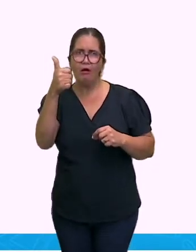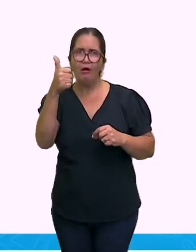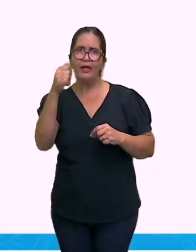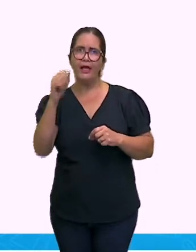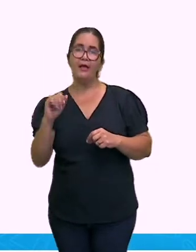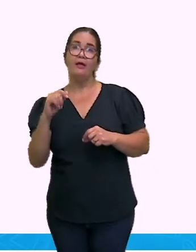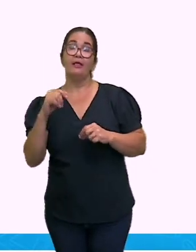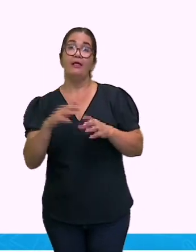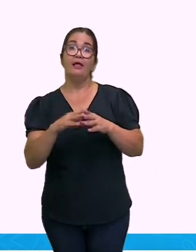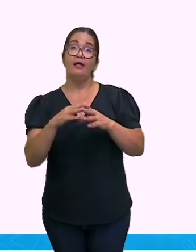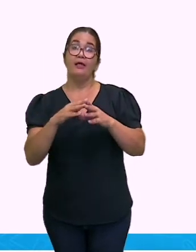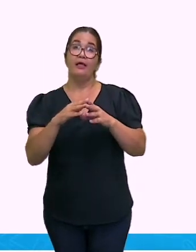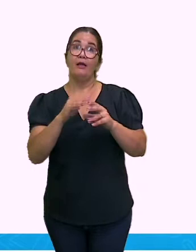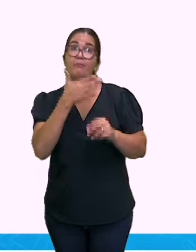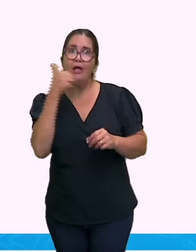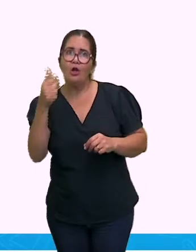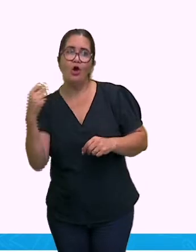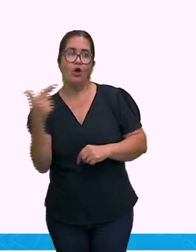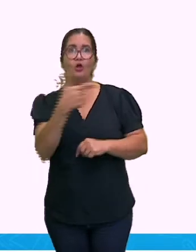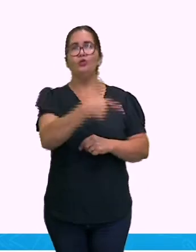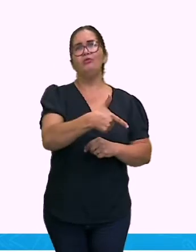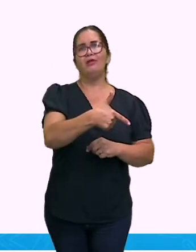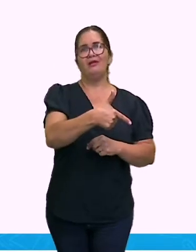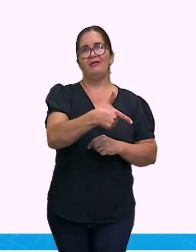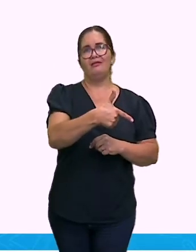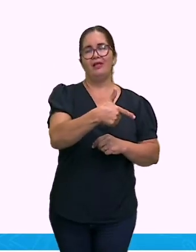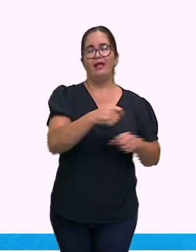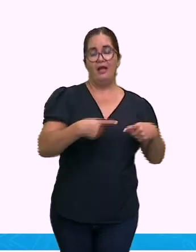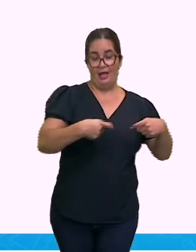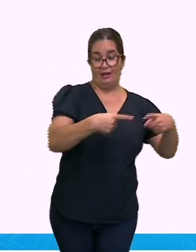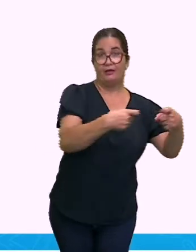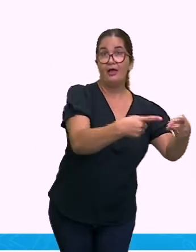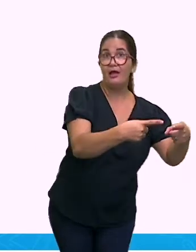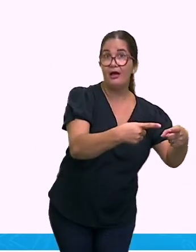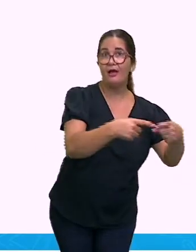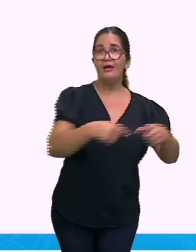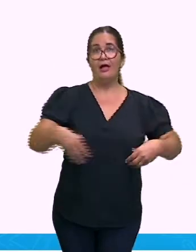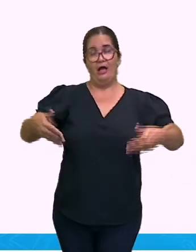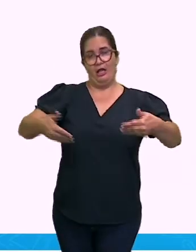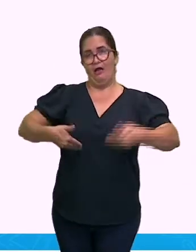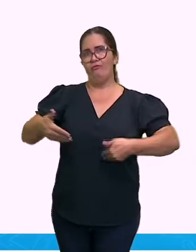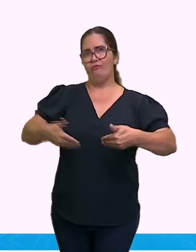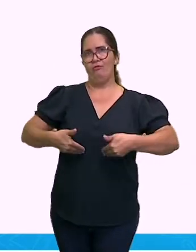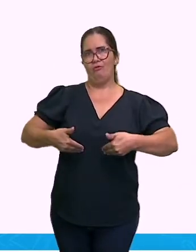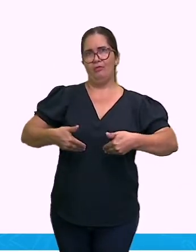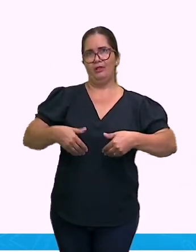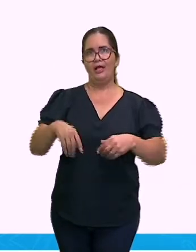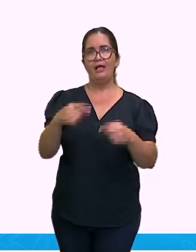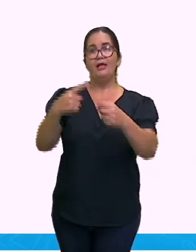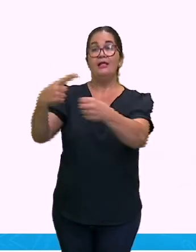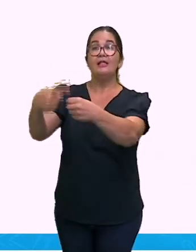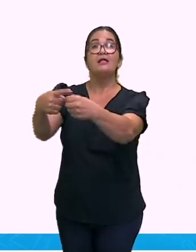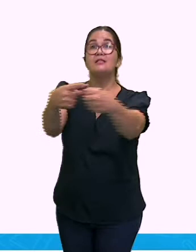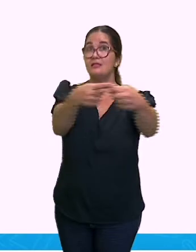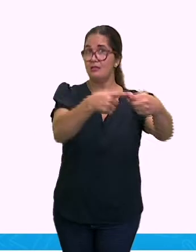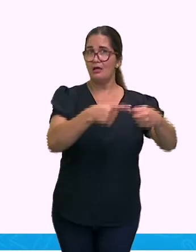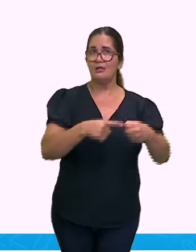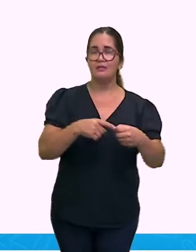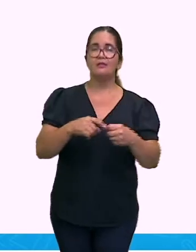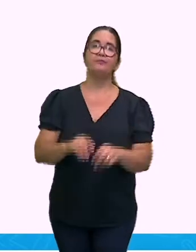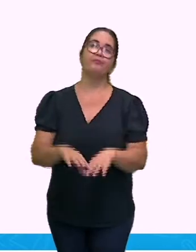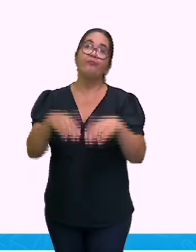peste negra, as revoltas no campo e na cidade. A burguesia percebeu que